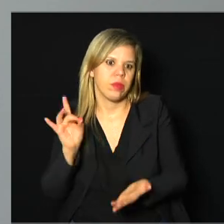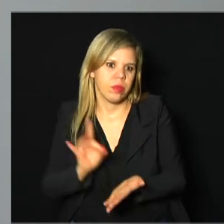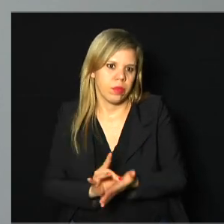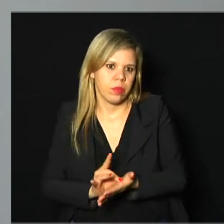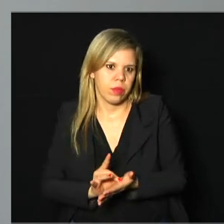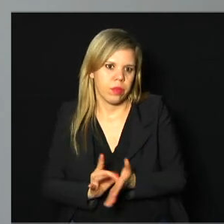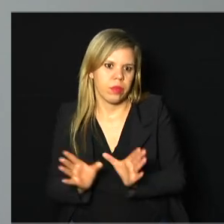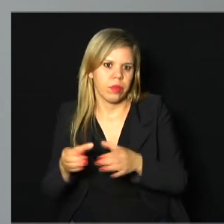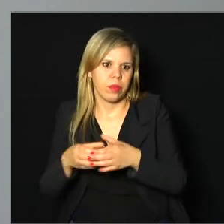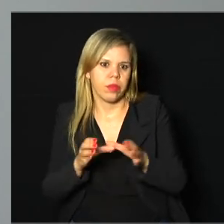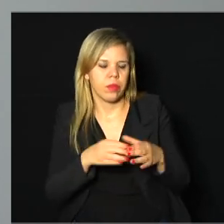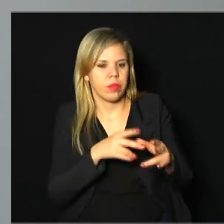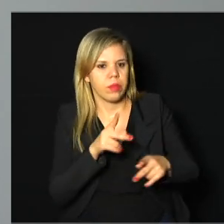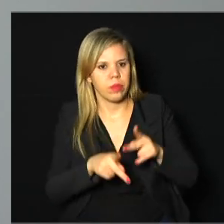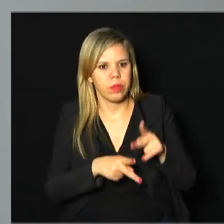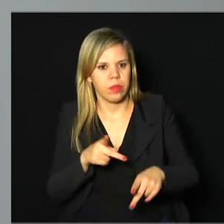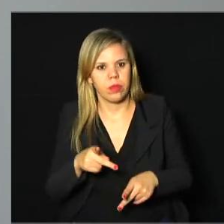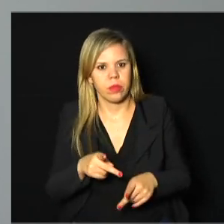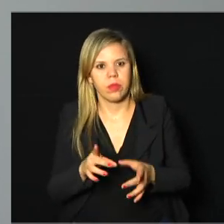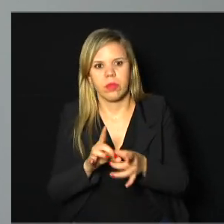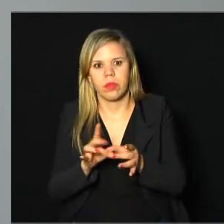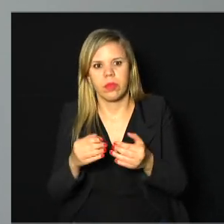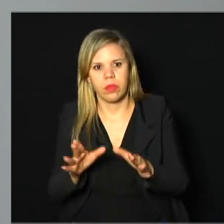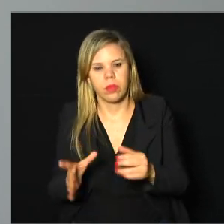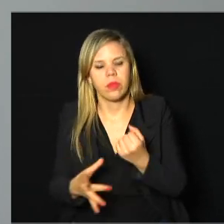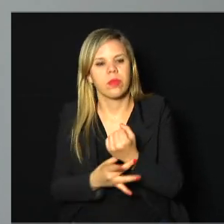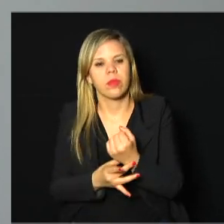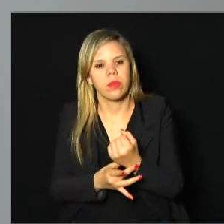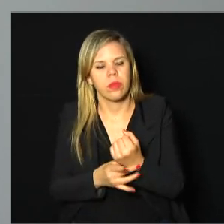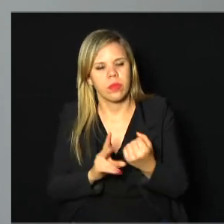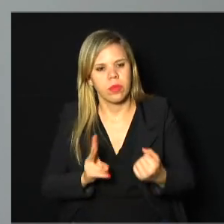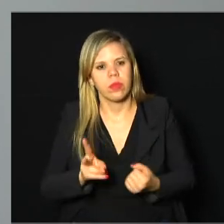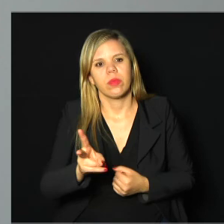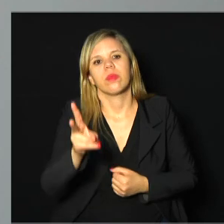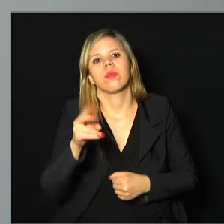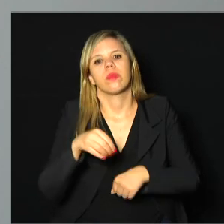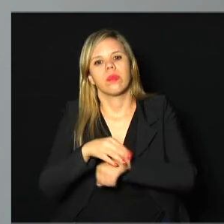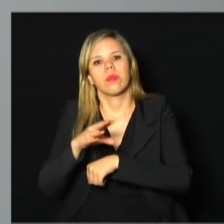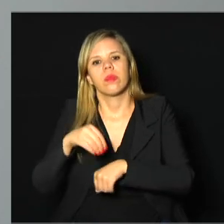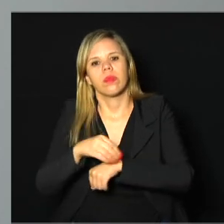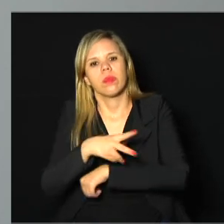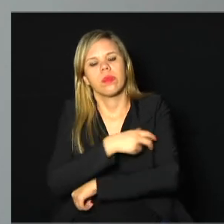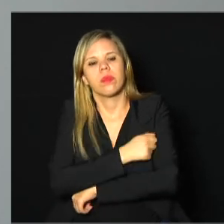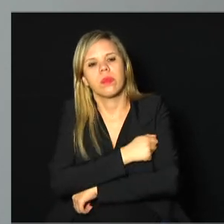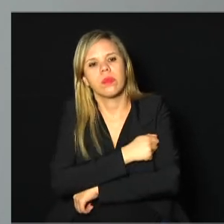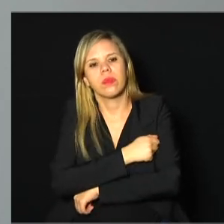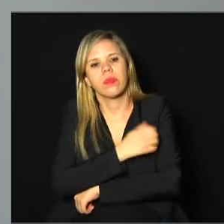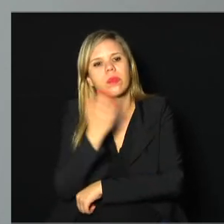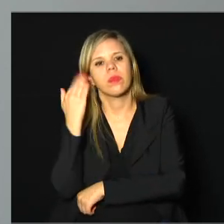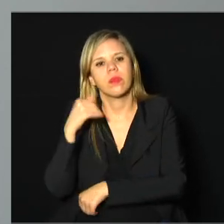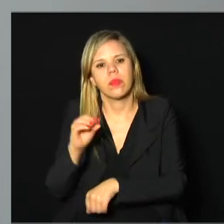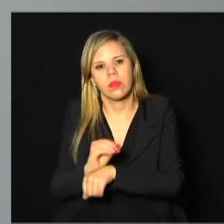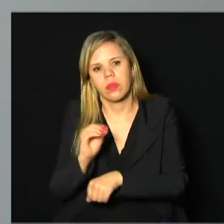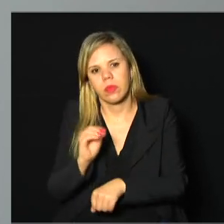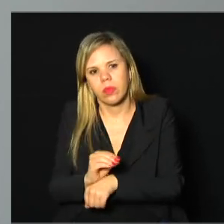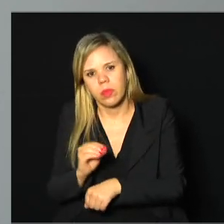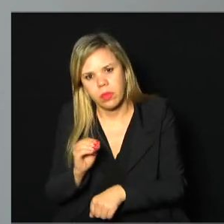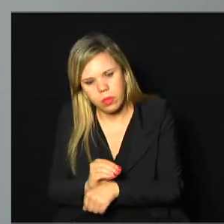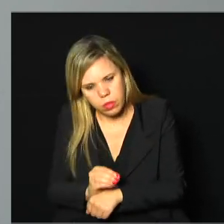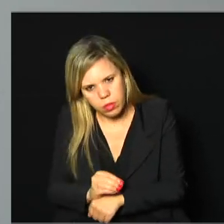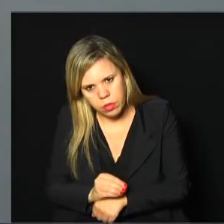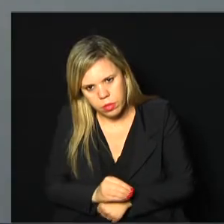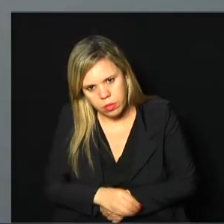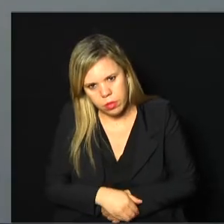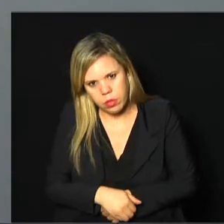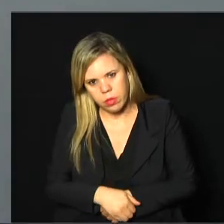e eficácia nesse grupo de pessoas, o que permite nos dar segurança para continuar indicando a vacina, saber que ela protege, que ela